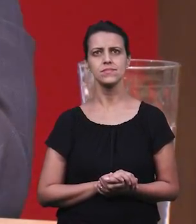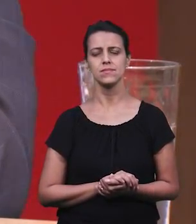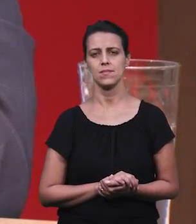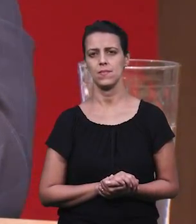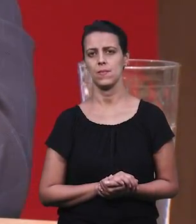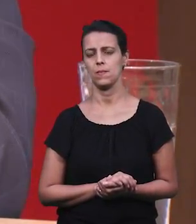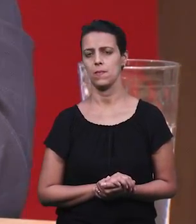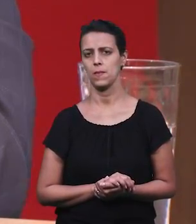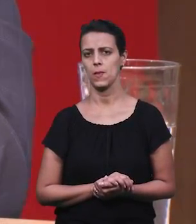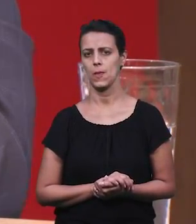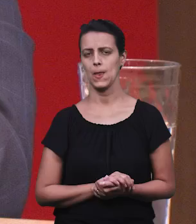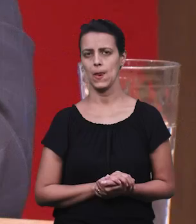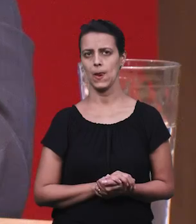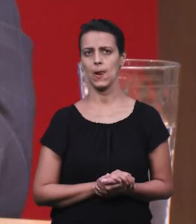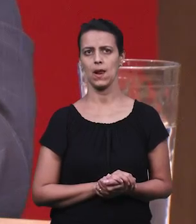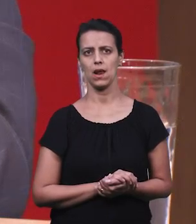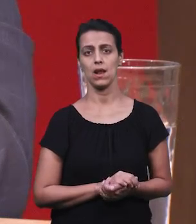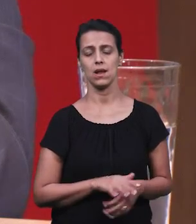quando